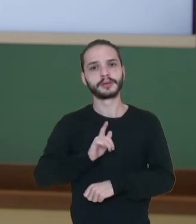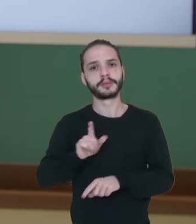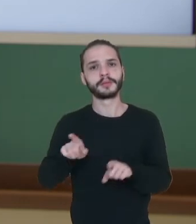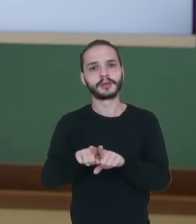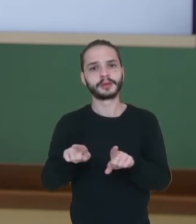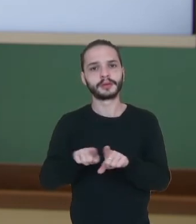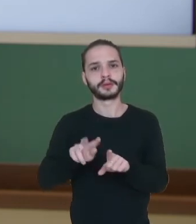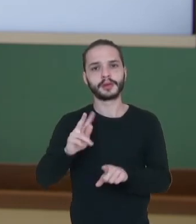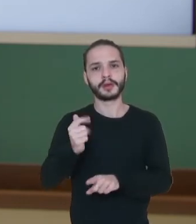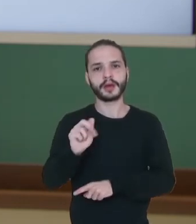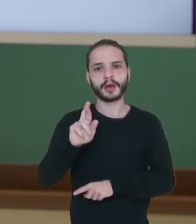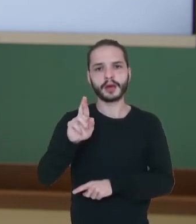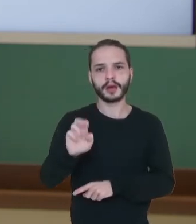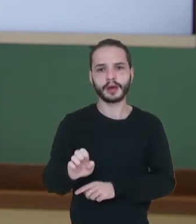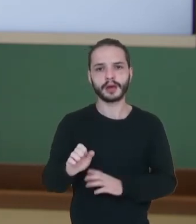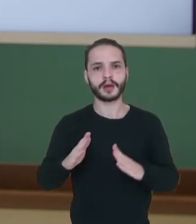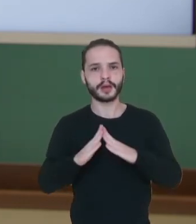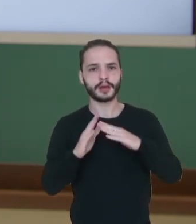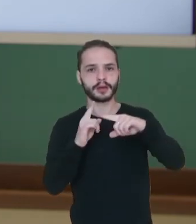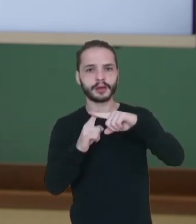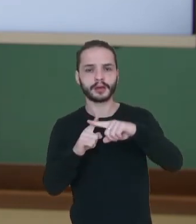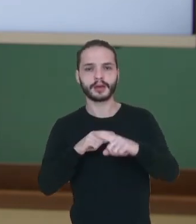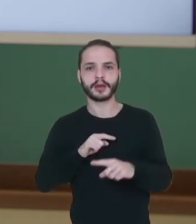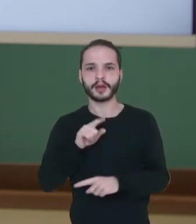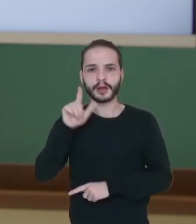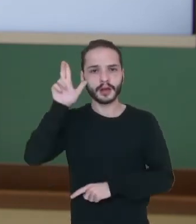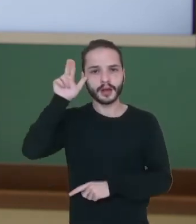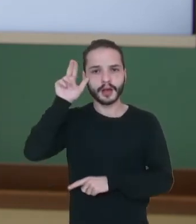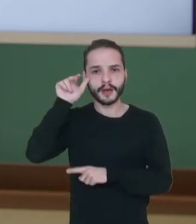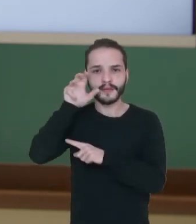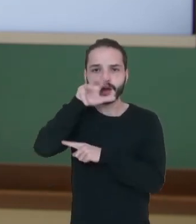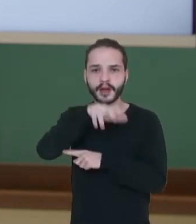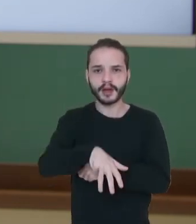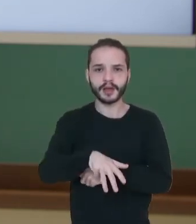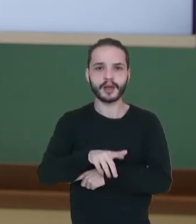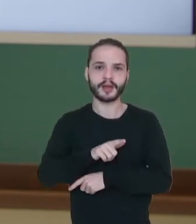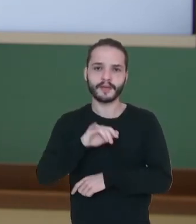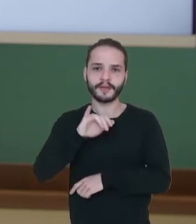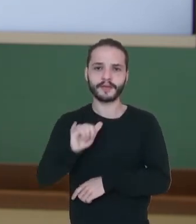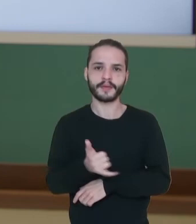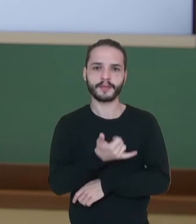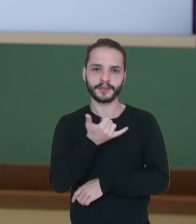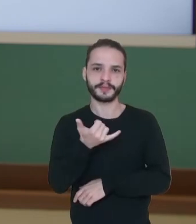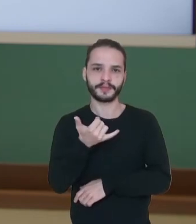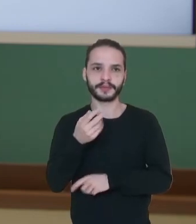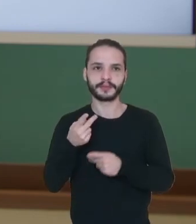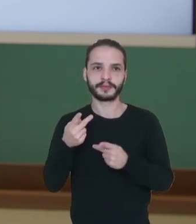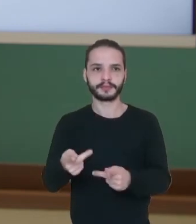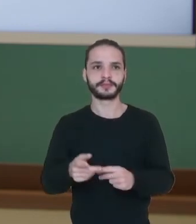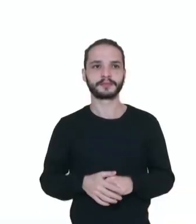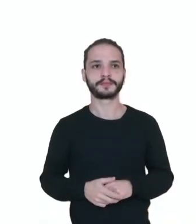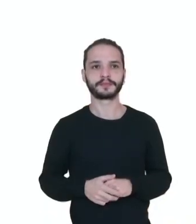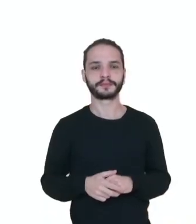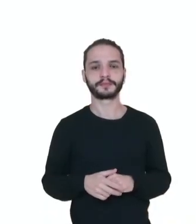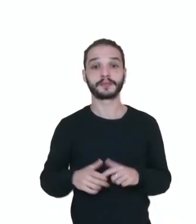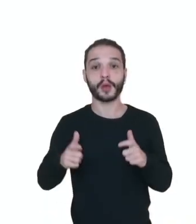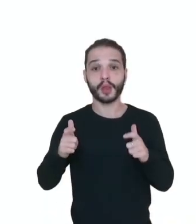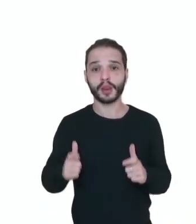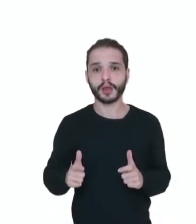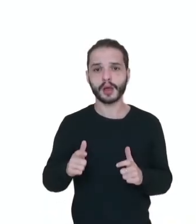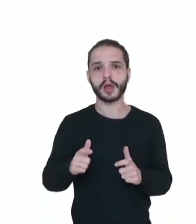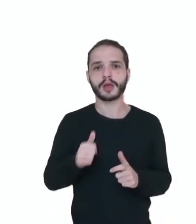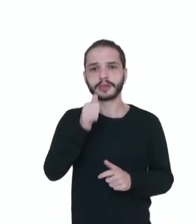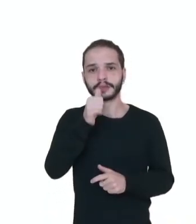a Igreja do Rosário, o Cavalo Babão, vale a pena a visitação. Nos lugares sagrados acontecem